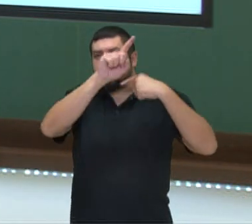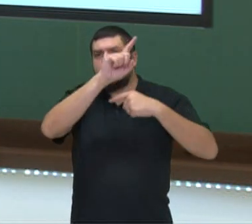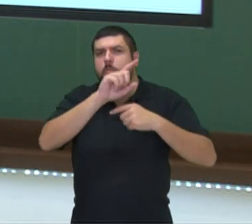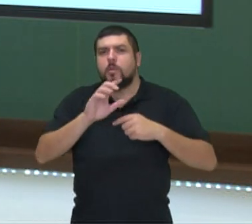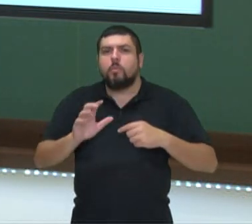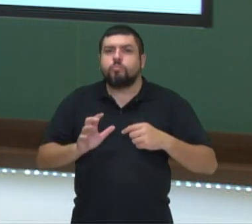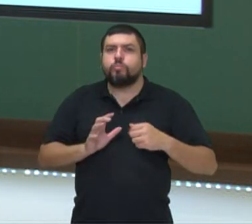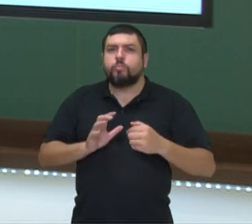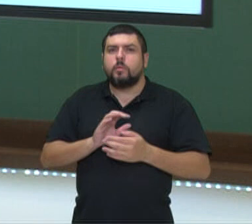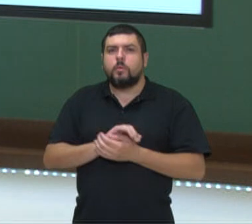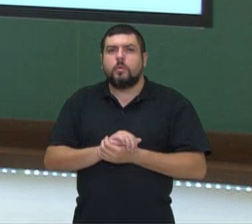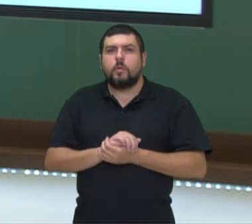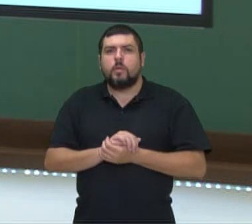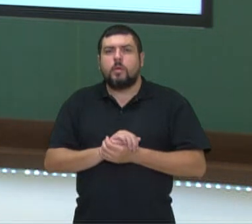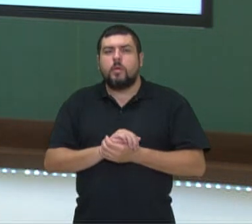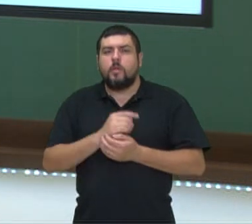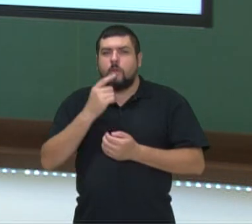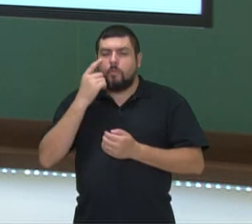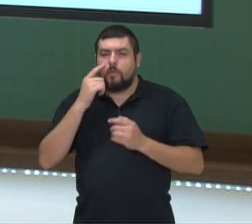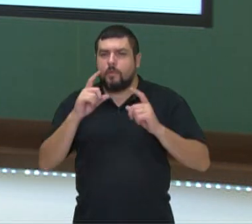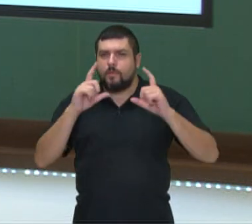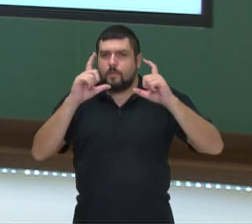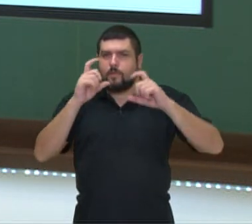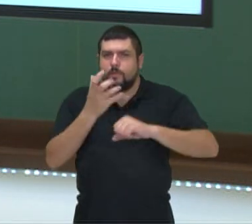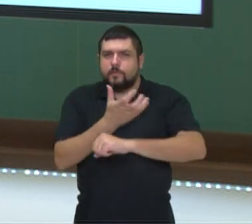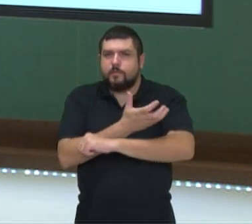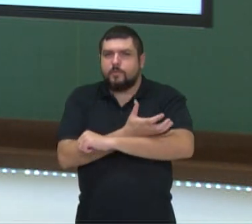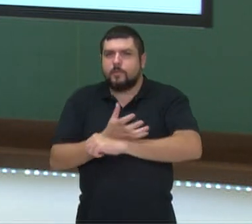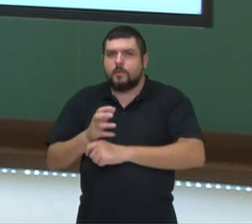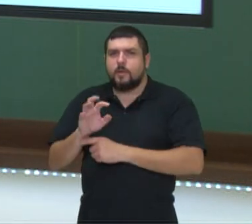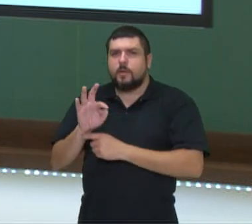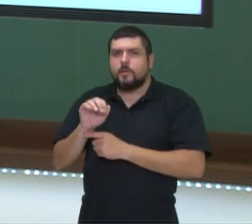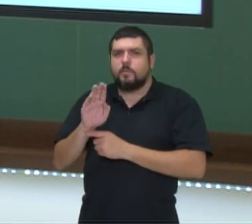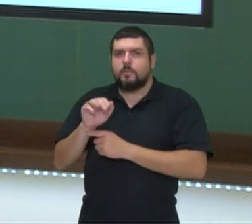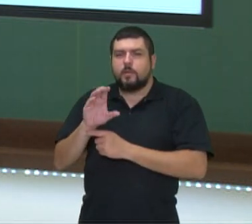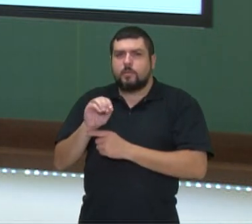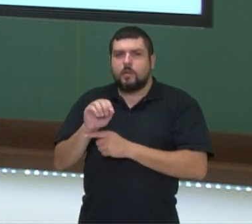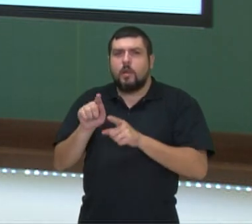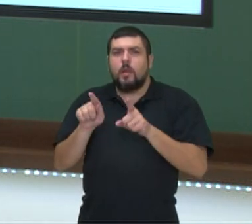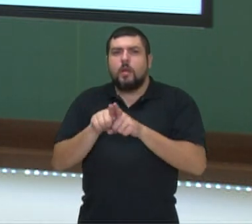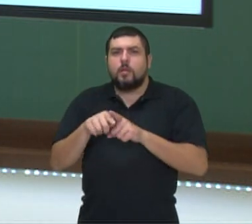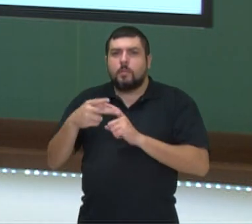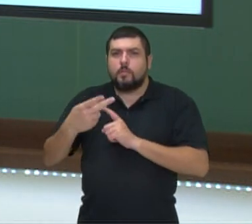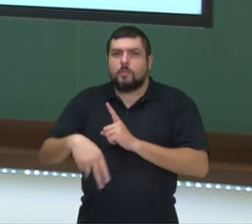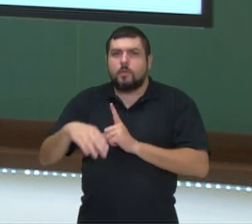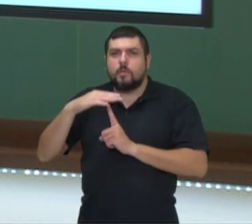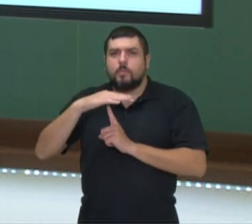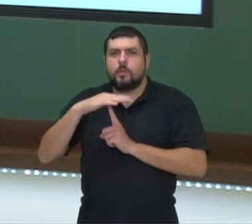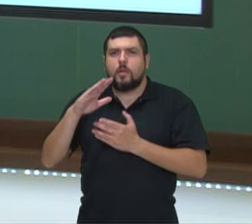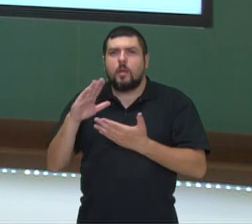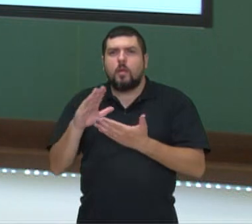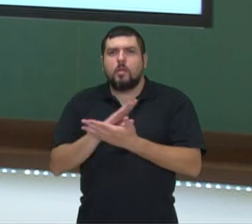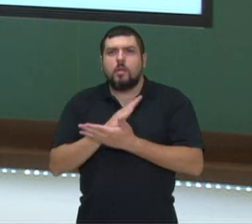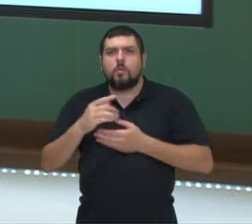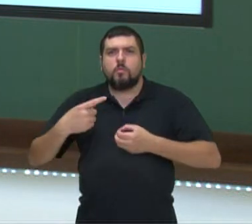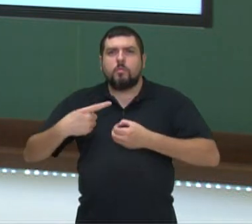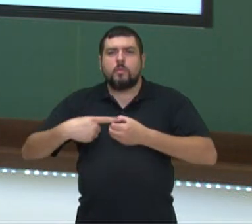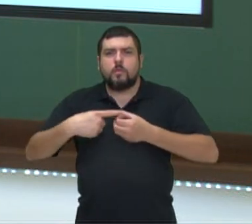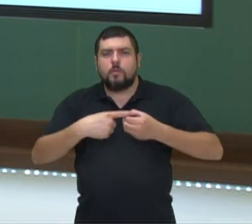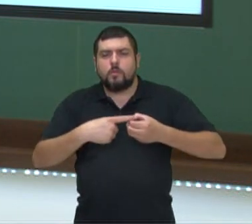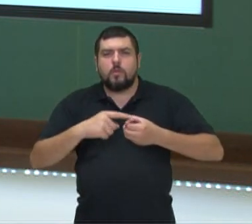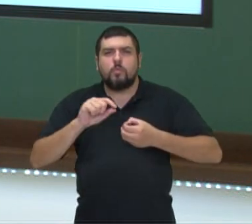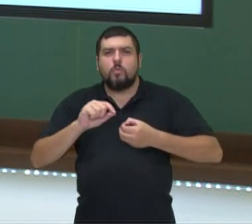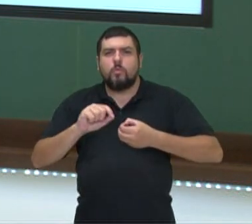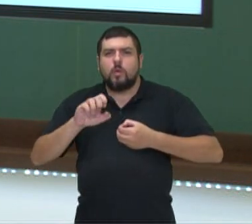Então aqui a foto da plantação do tabaco, inclusive no estado do Paraná nós temos aí municípios, nós temos áreas que se dedicam